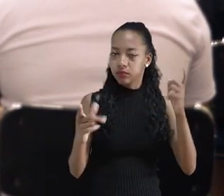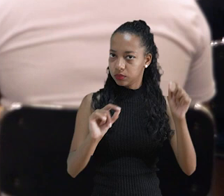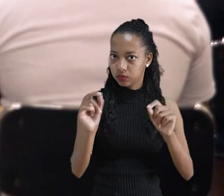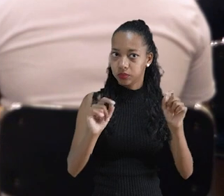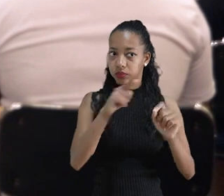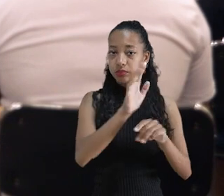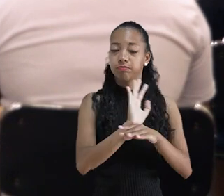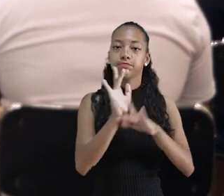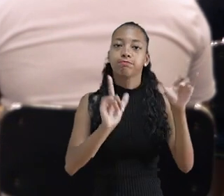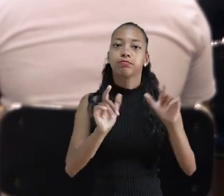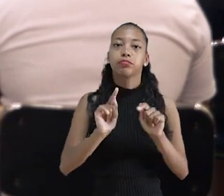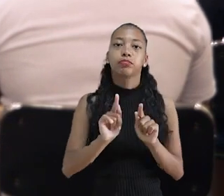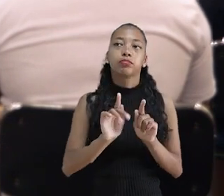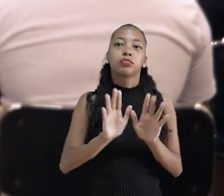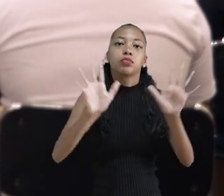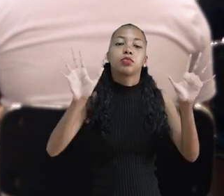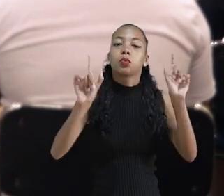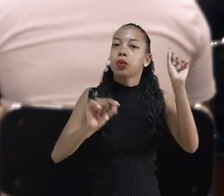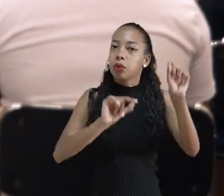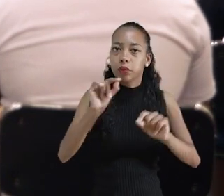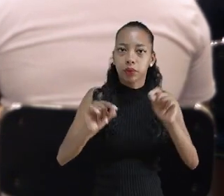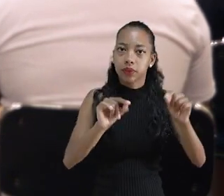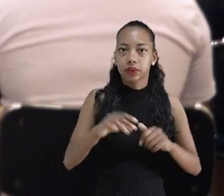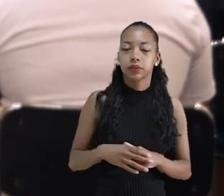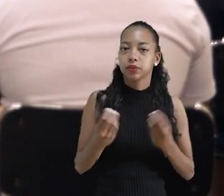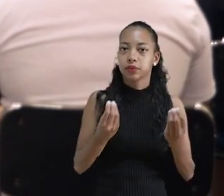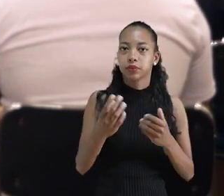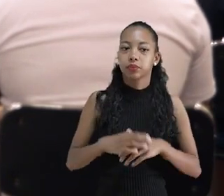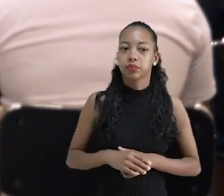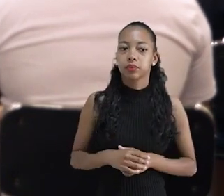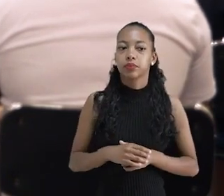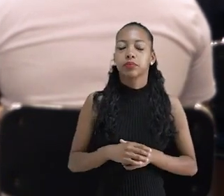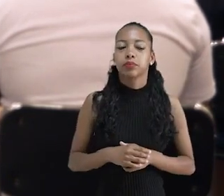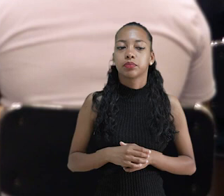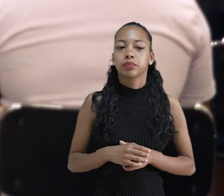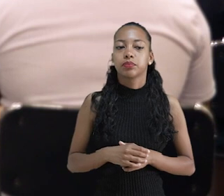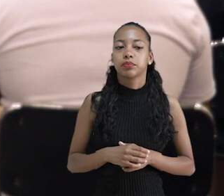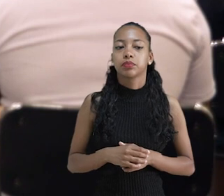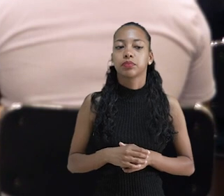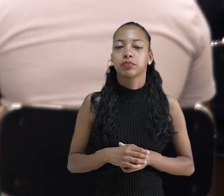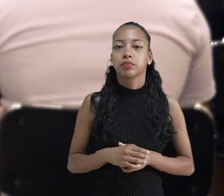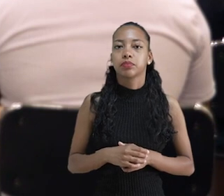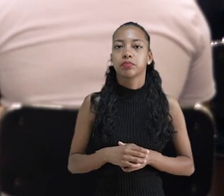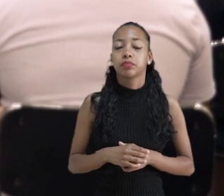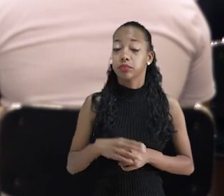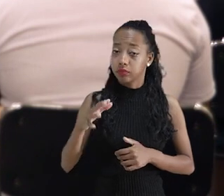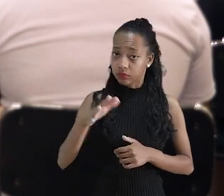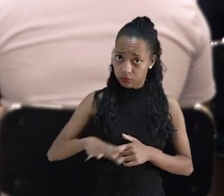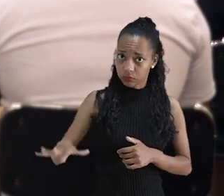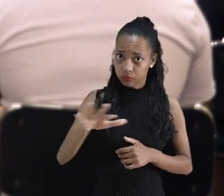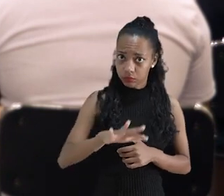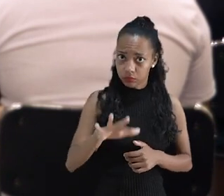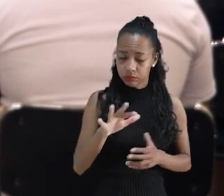um plano aberto de não sei o quê não n a gente não não tá Nessa proposta de discutir isso nós